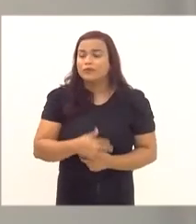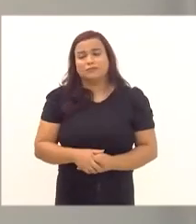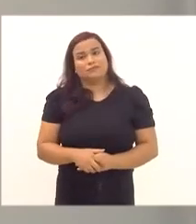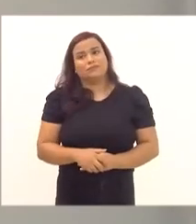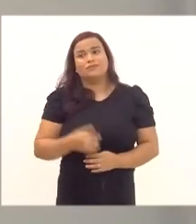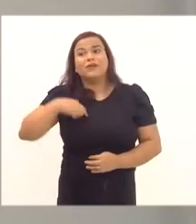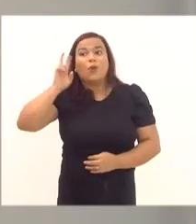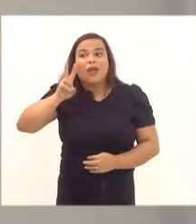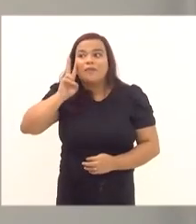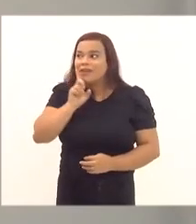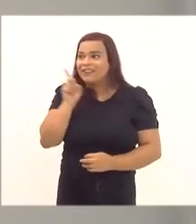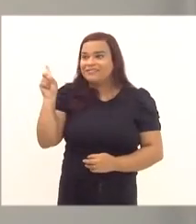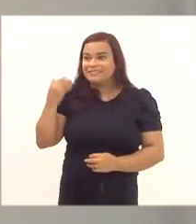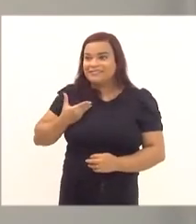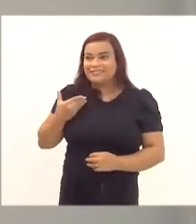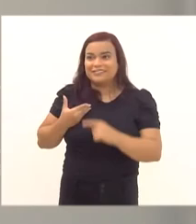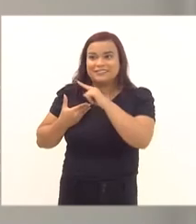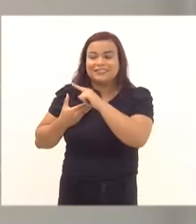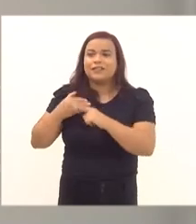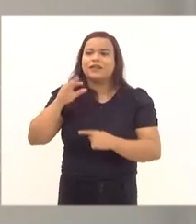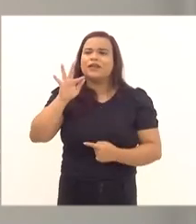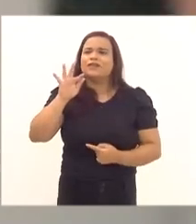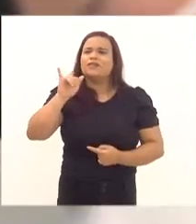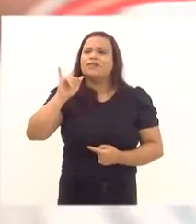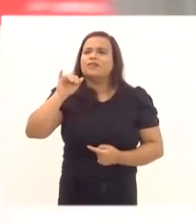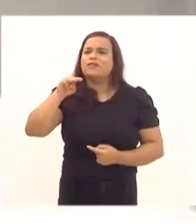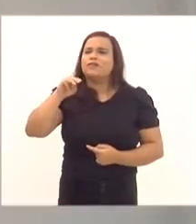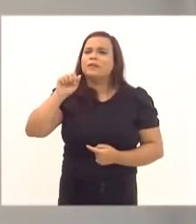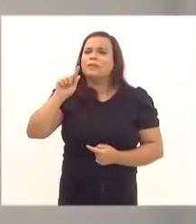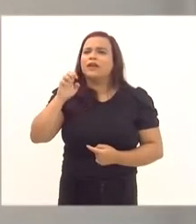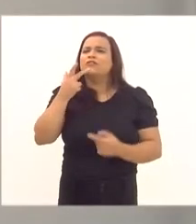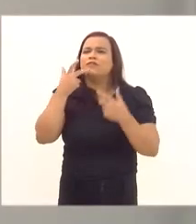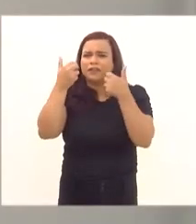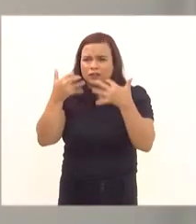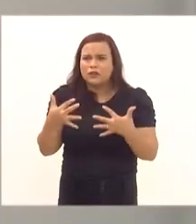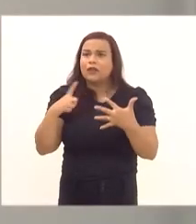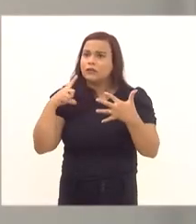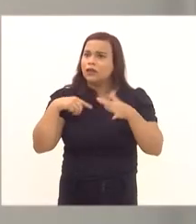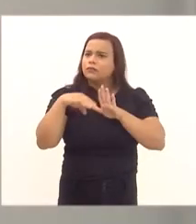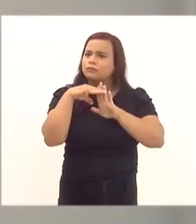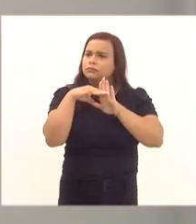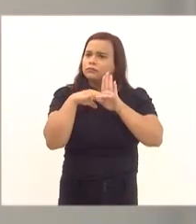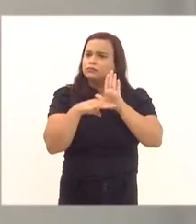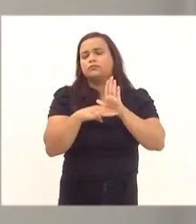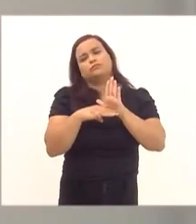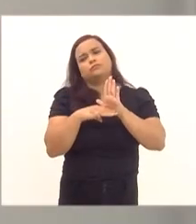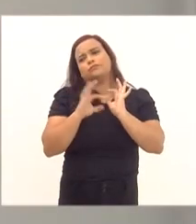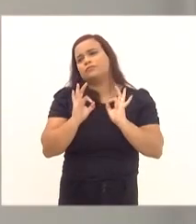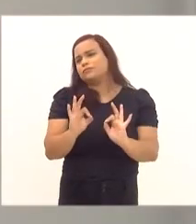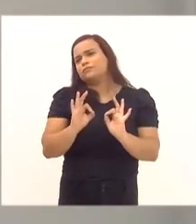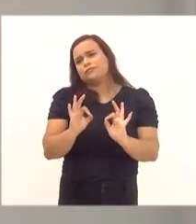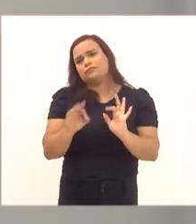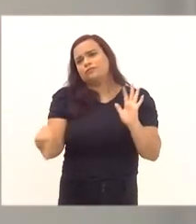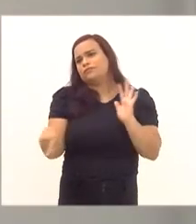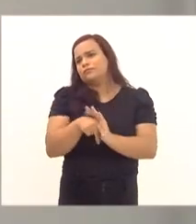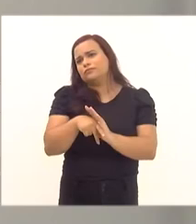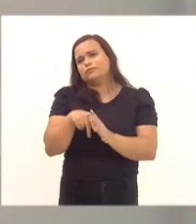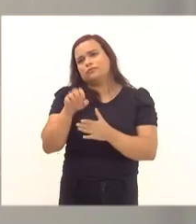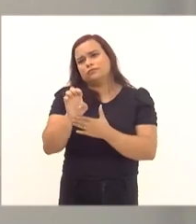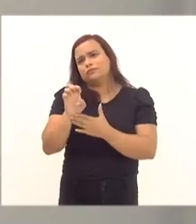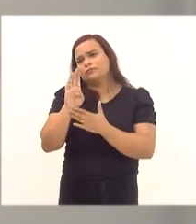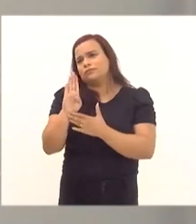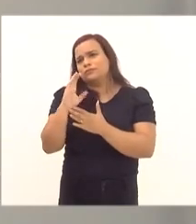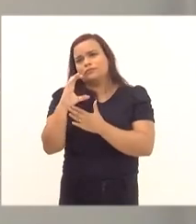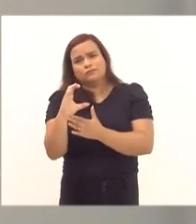é a companheira da fenaj que tá lá nos prefeitos não é é da própria